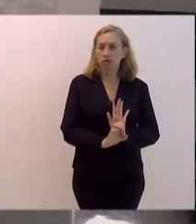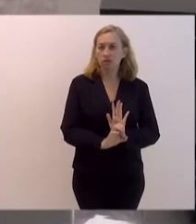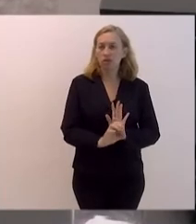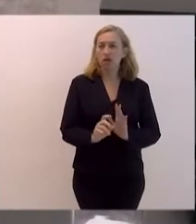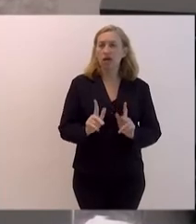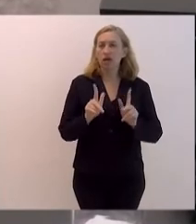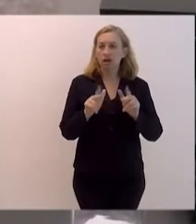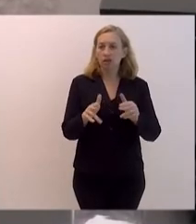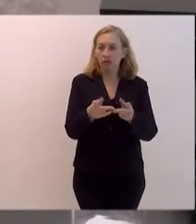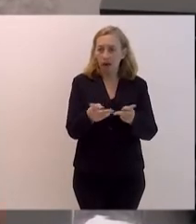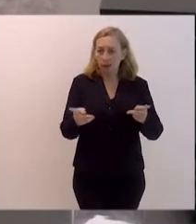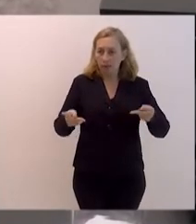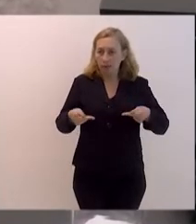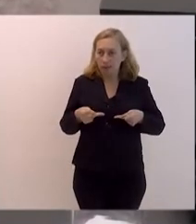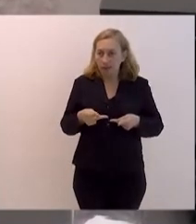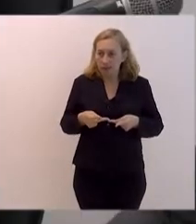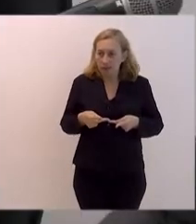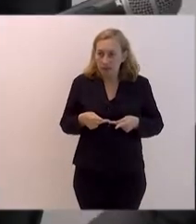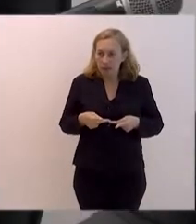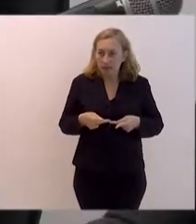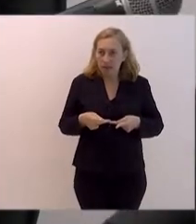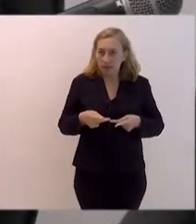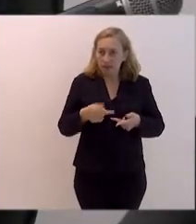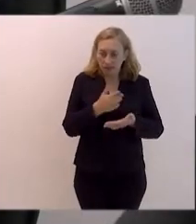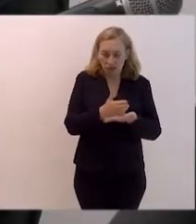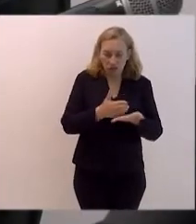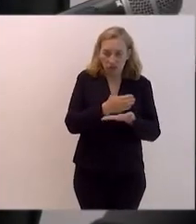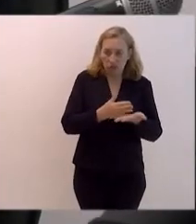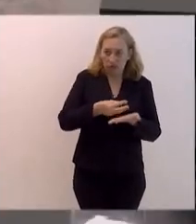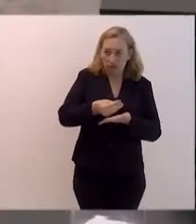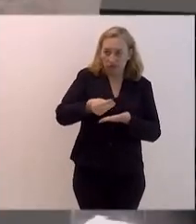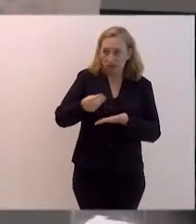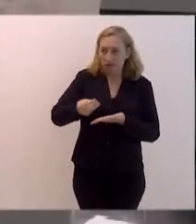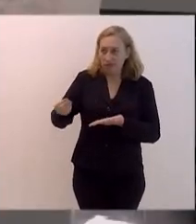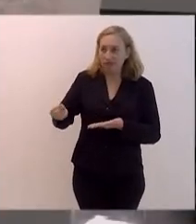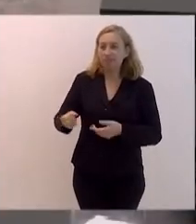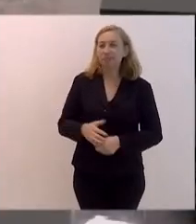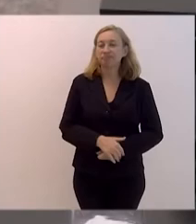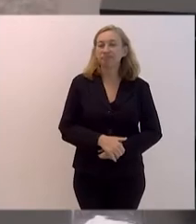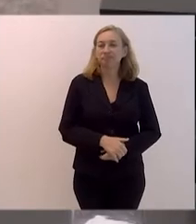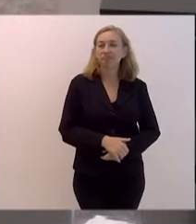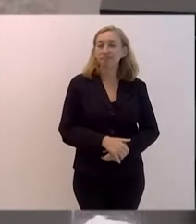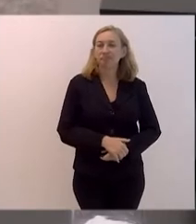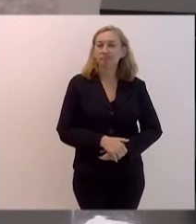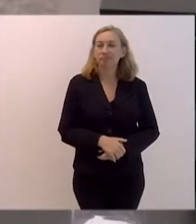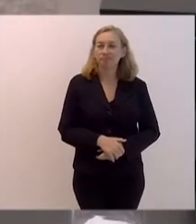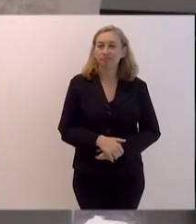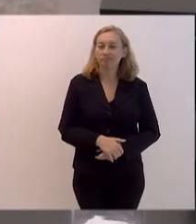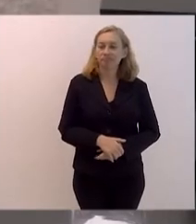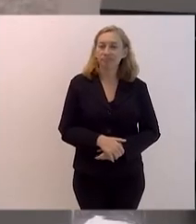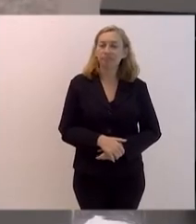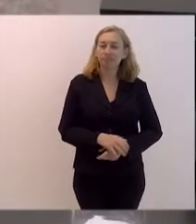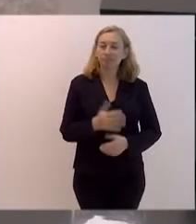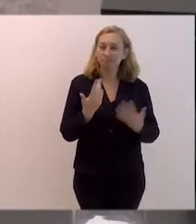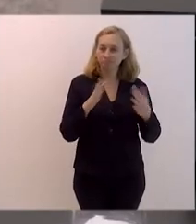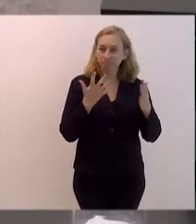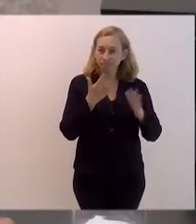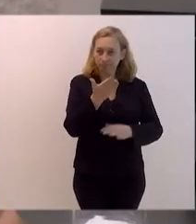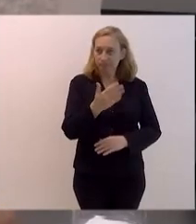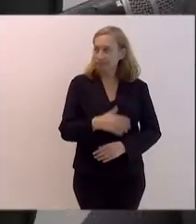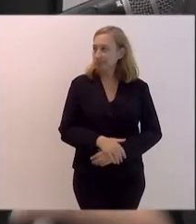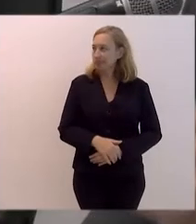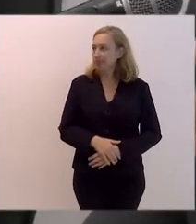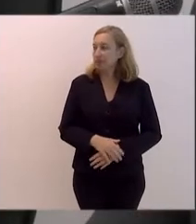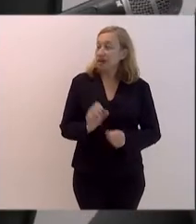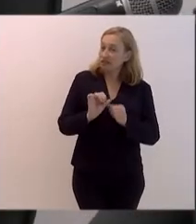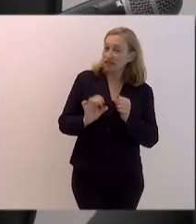pizzaiolo. Também. Você repartir as pizzas. Não, e sabe detectar jabuti também, parabéns. Fazer eu não sei,